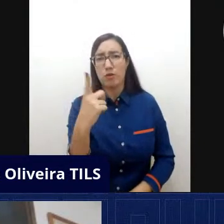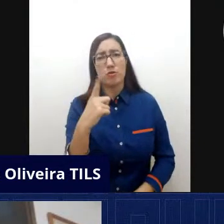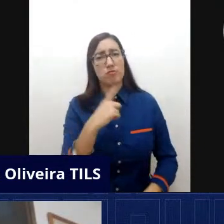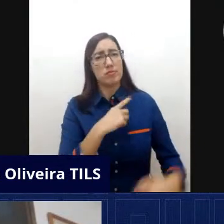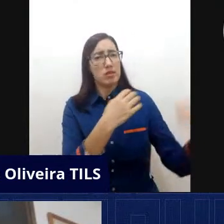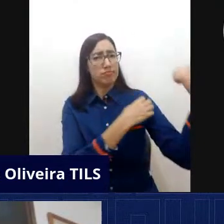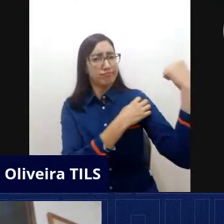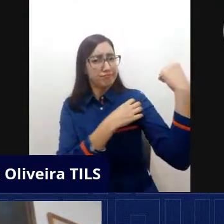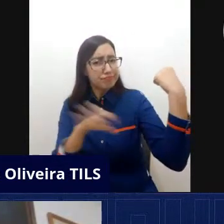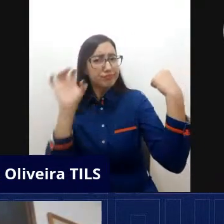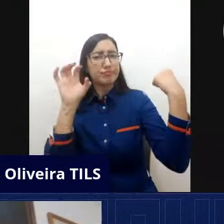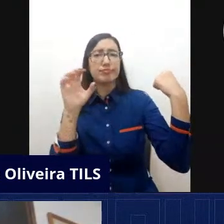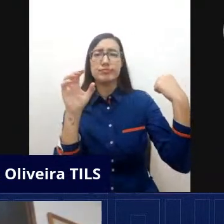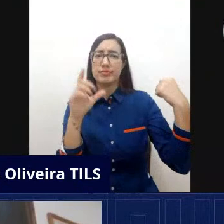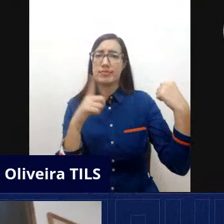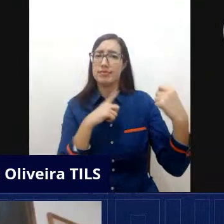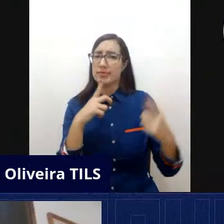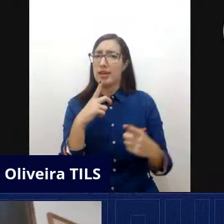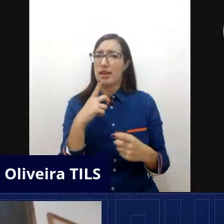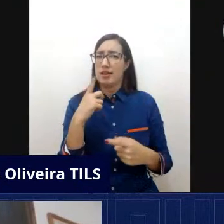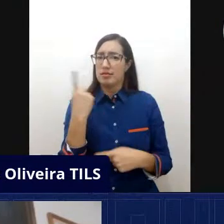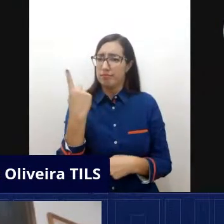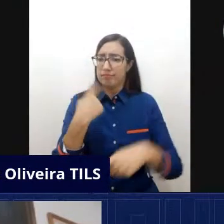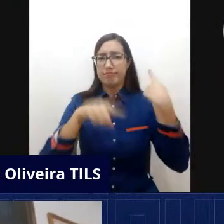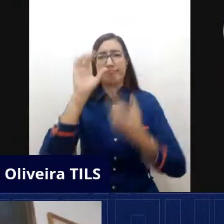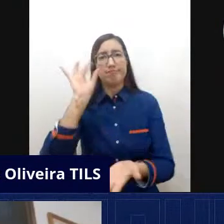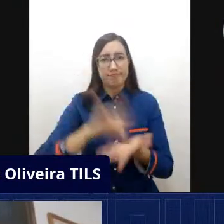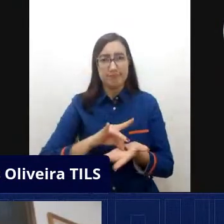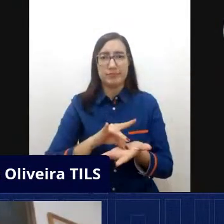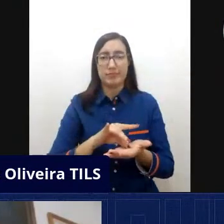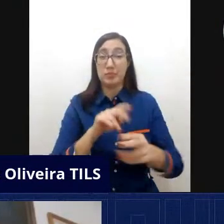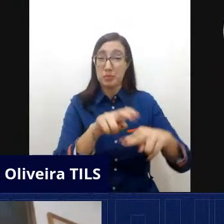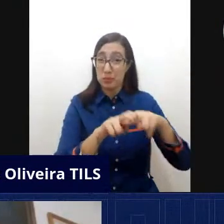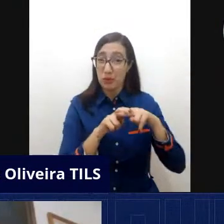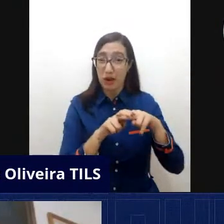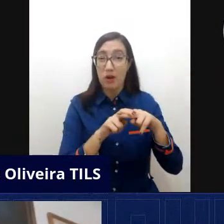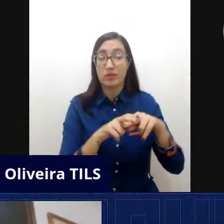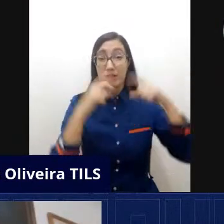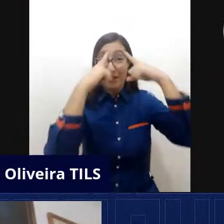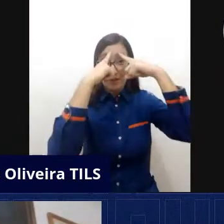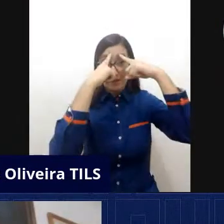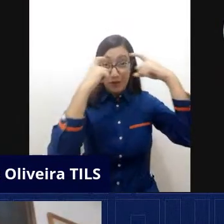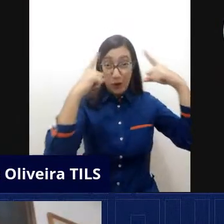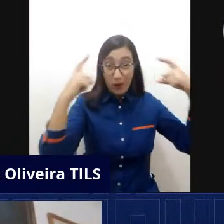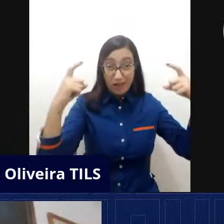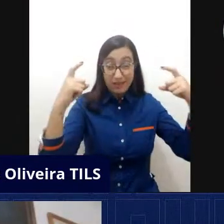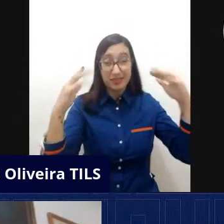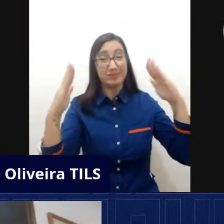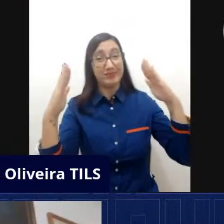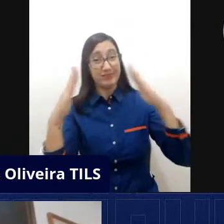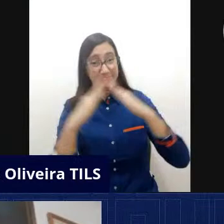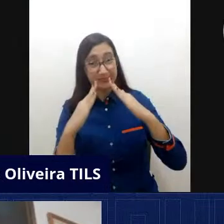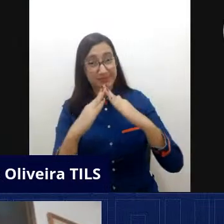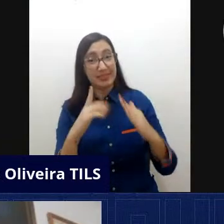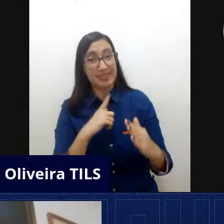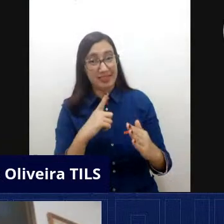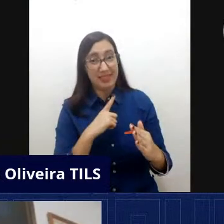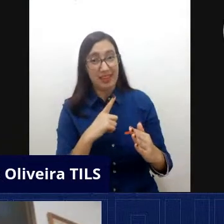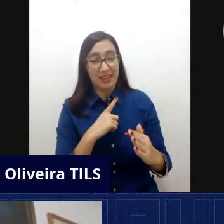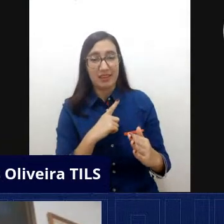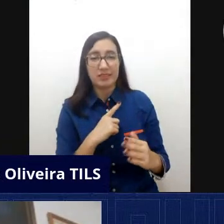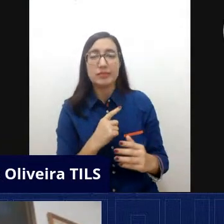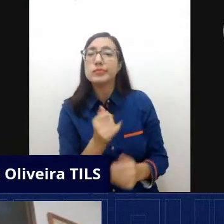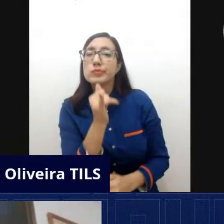acúmulo do trabalho doméstico, ele é uma violência, né? Porque esse é um trabalho muito cansativo, muito repetitivo,